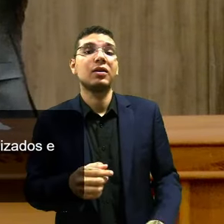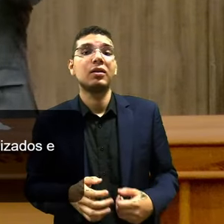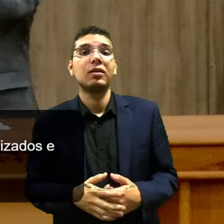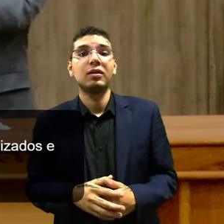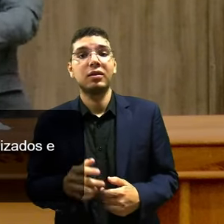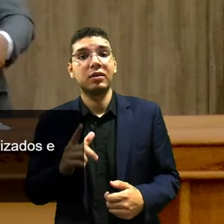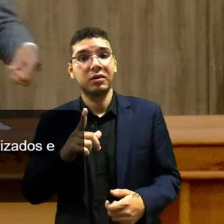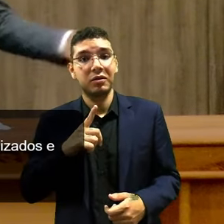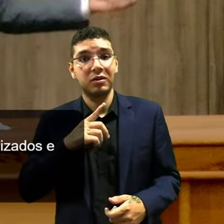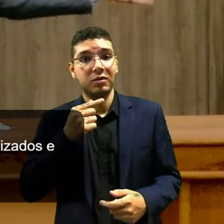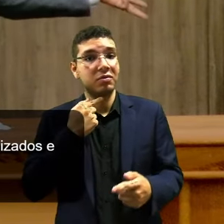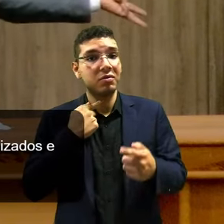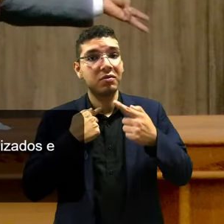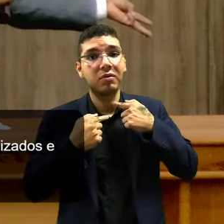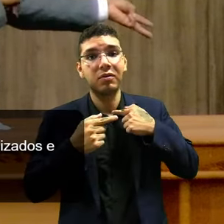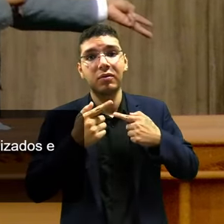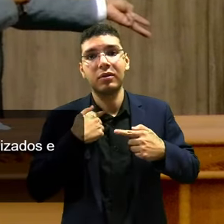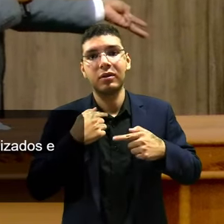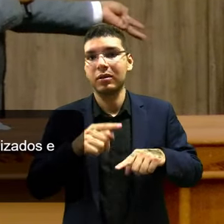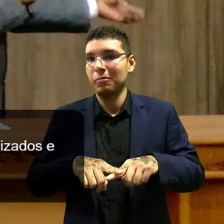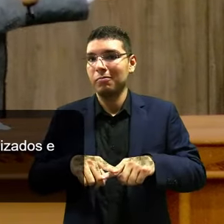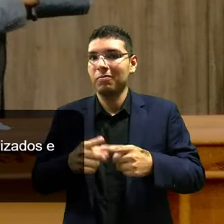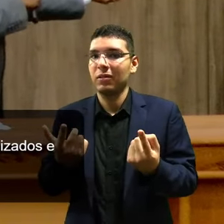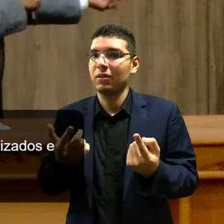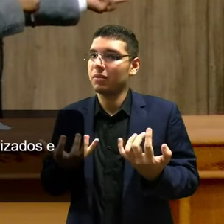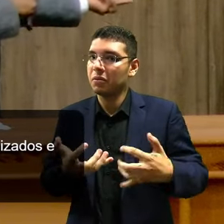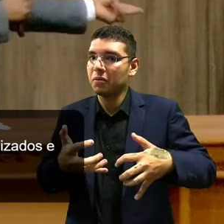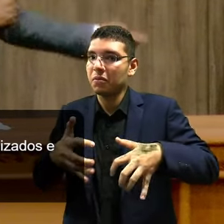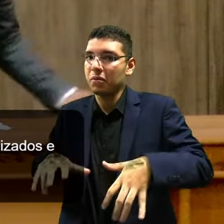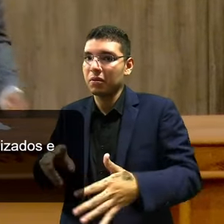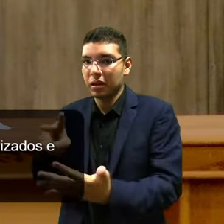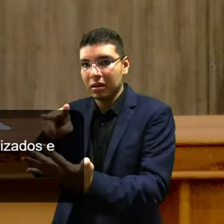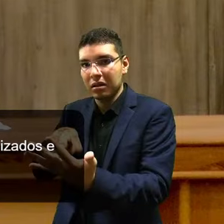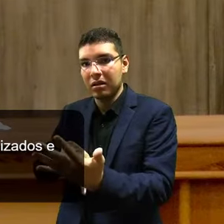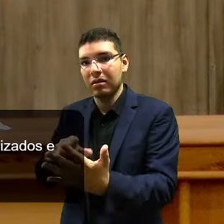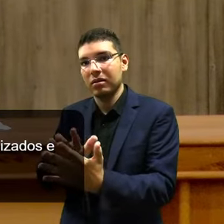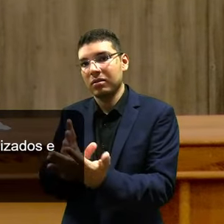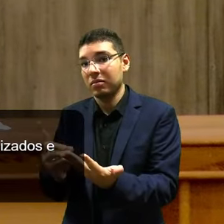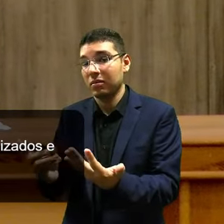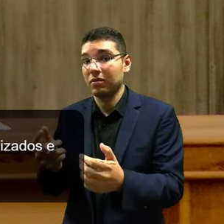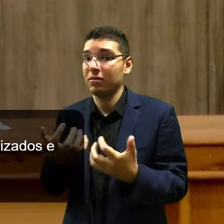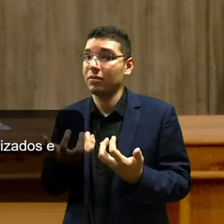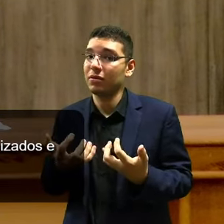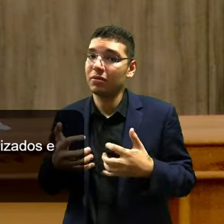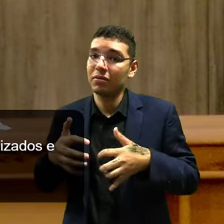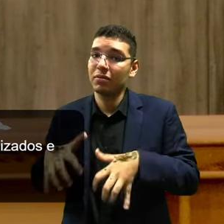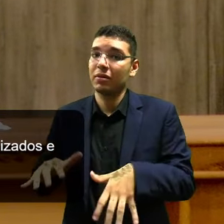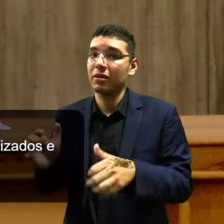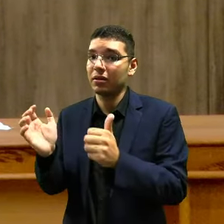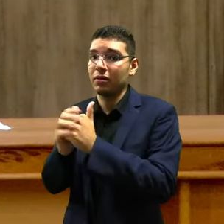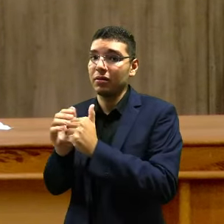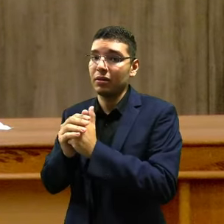mas o dever dele é não quer cumprir não gosta de ler a Bíblia não gosta de orar Ele só tem inclina